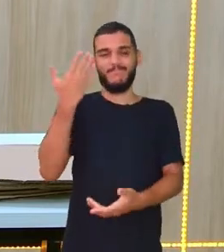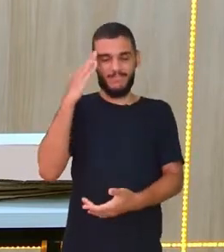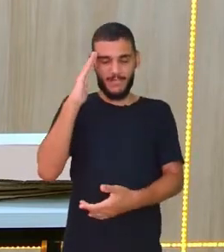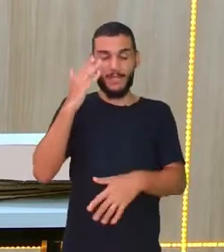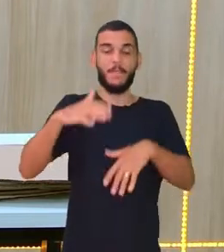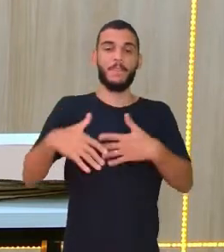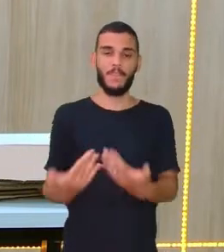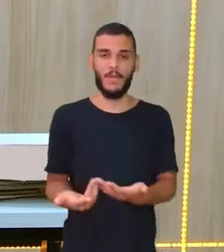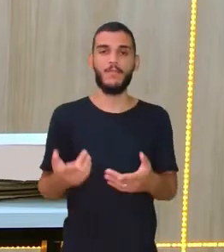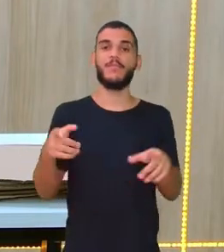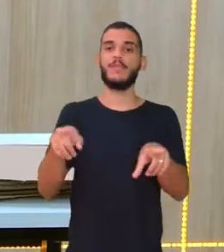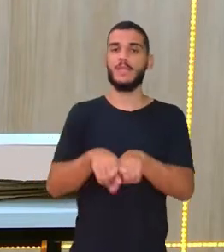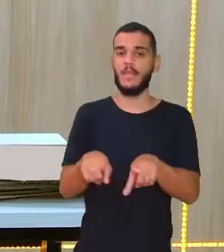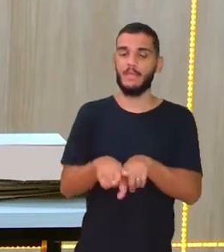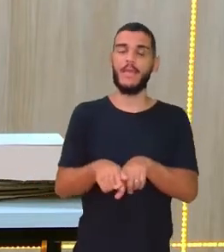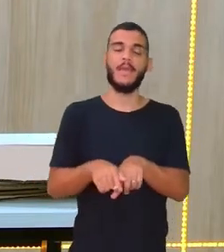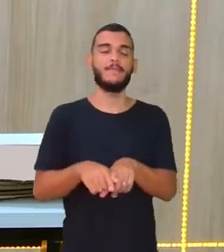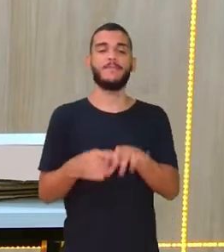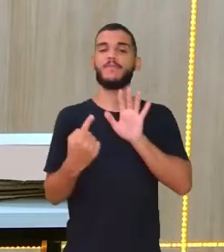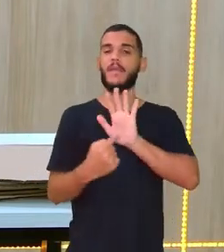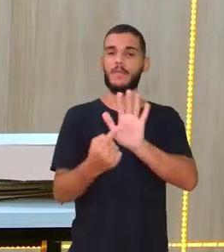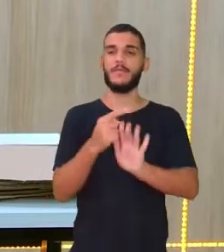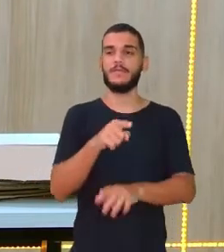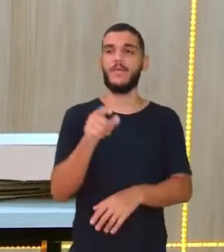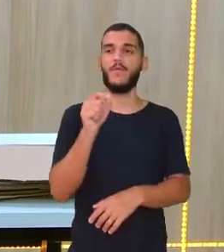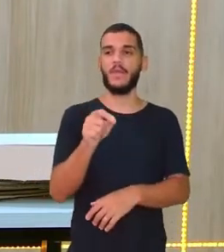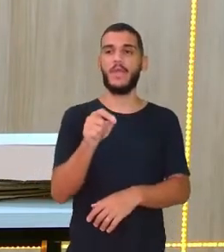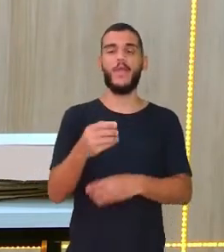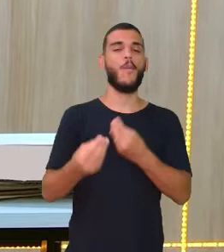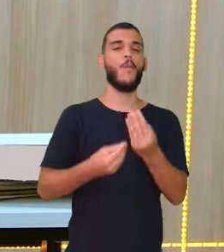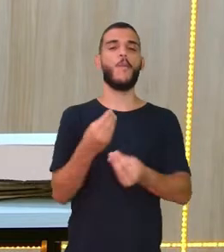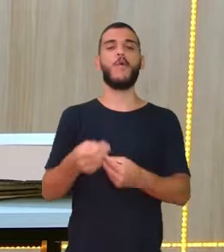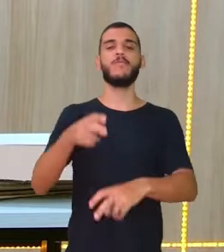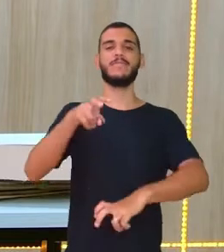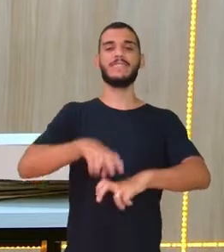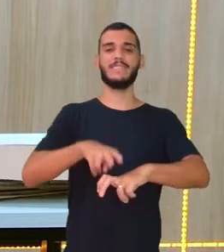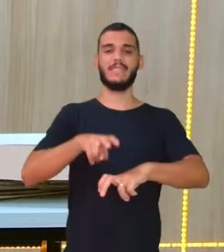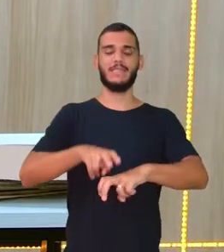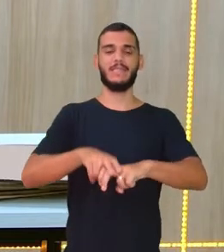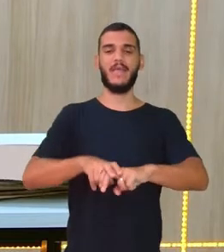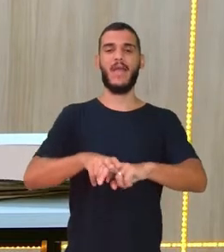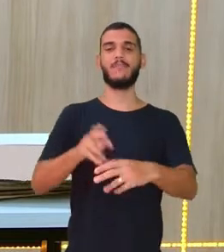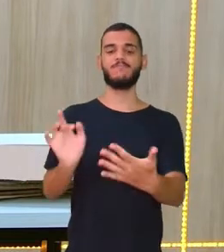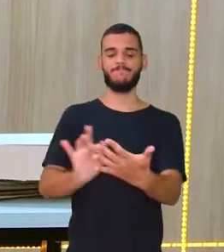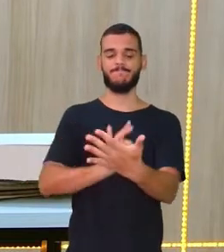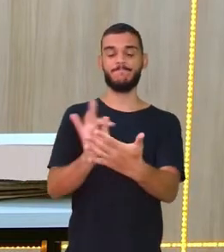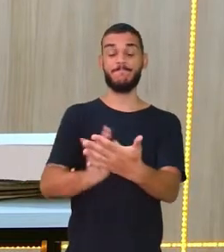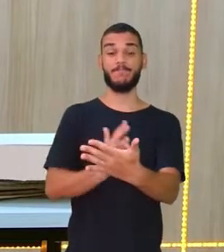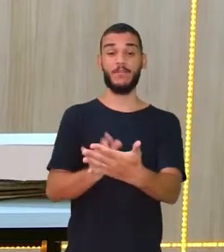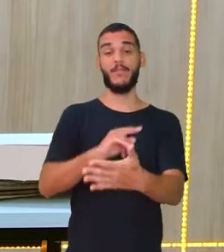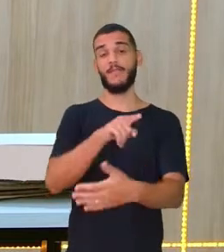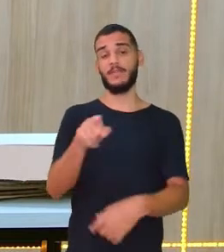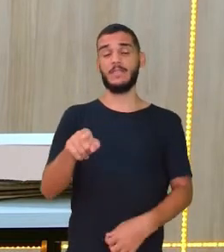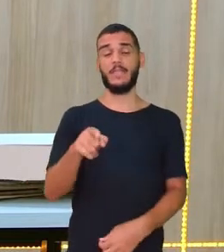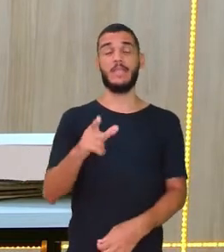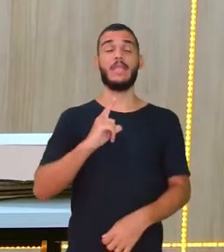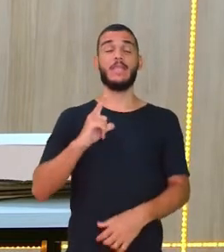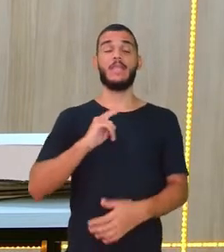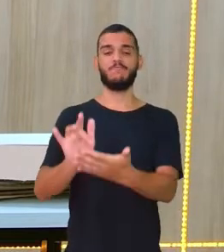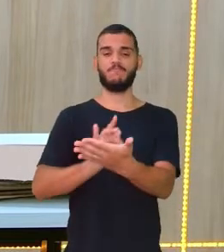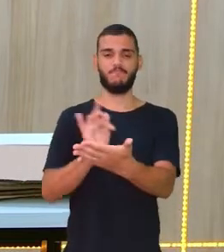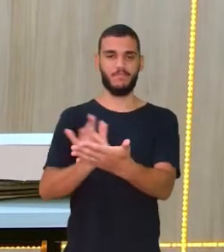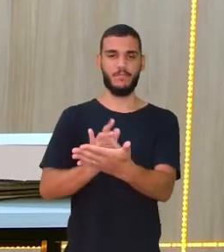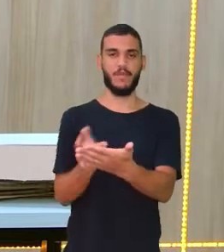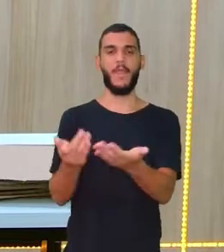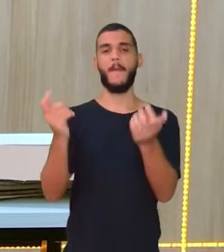quero chamar a atenção a vocês é a maneira de sentar com o tablet. Então, muitos de vocês estão aí com o tablet,